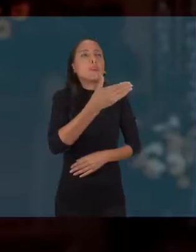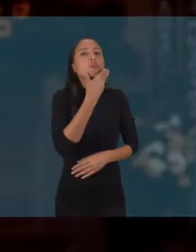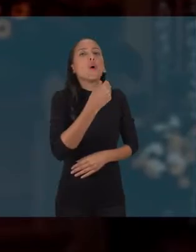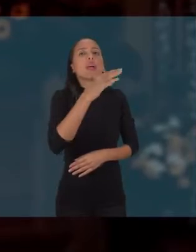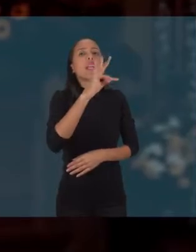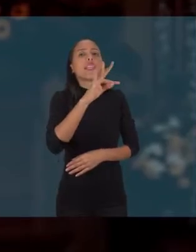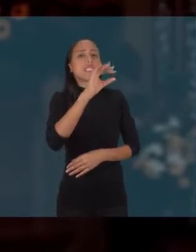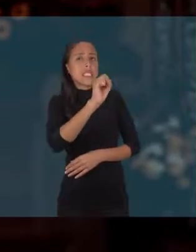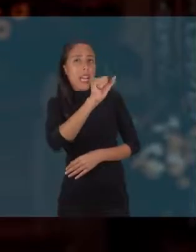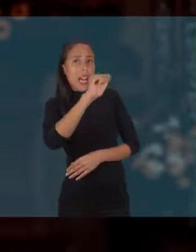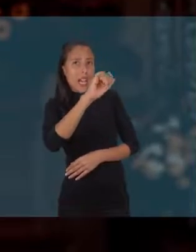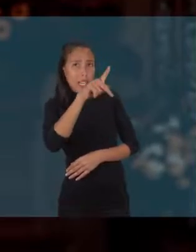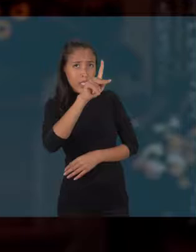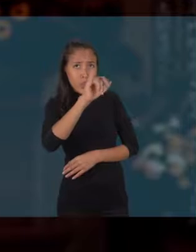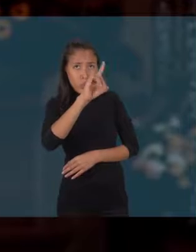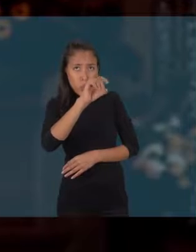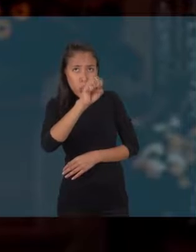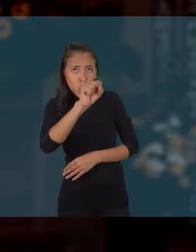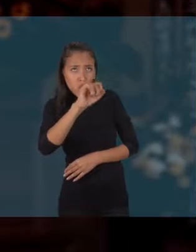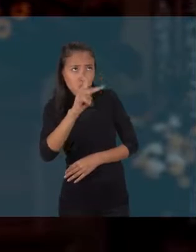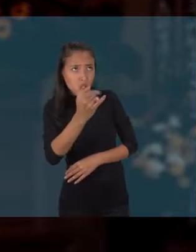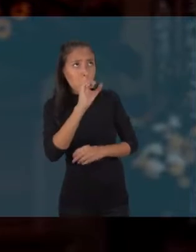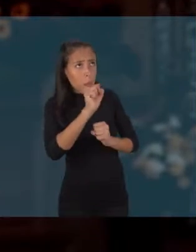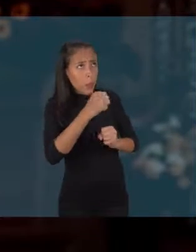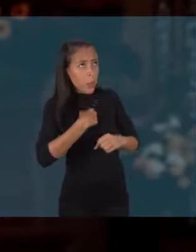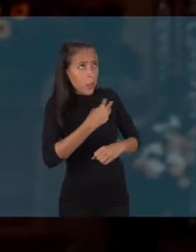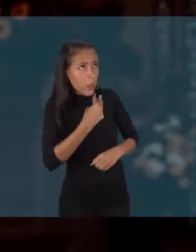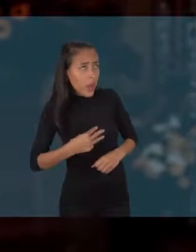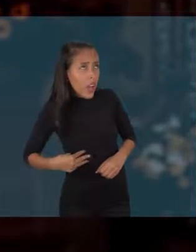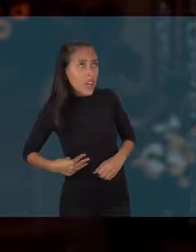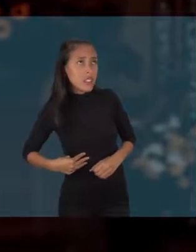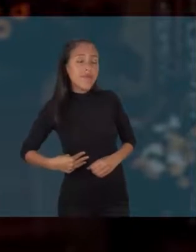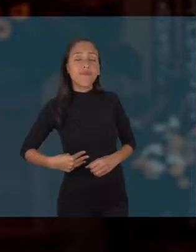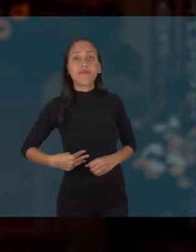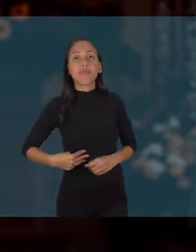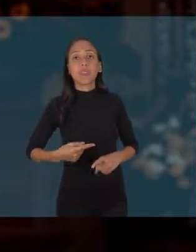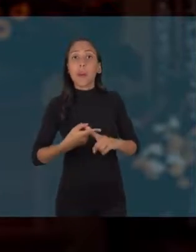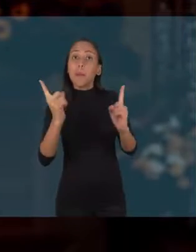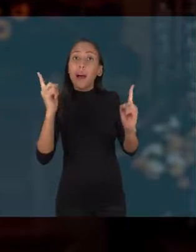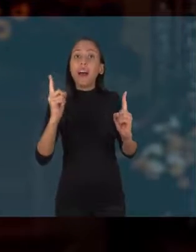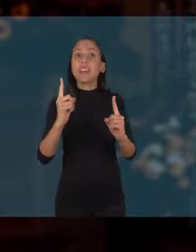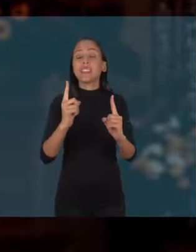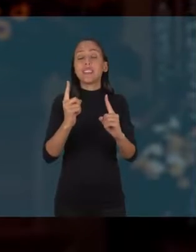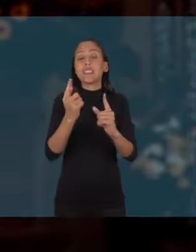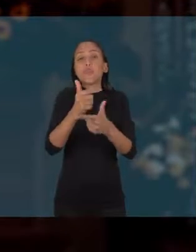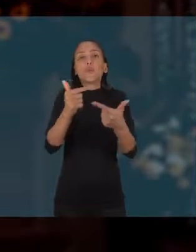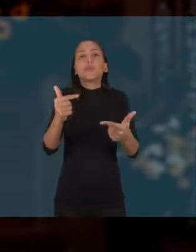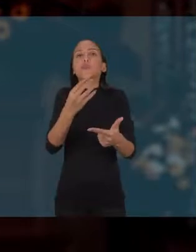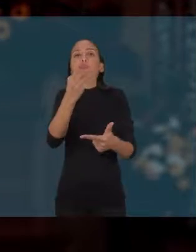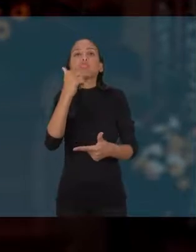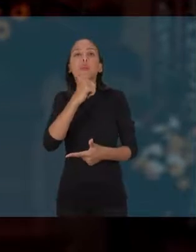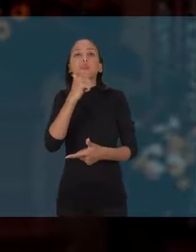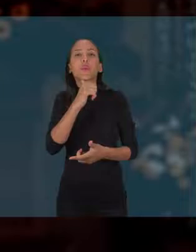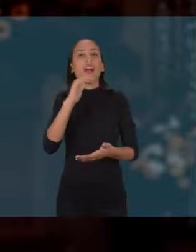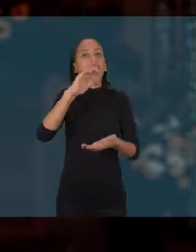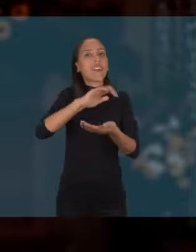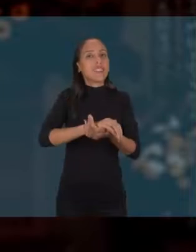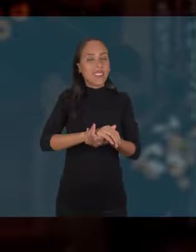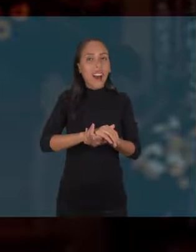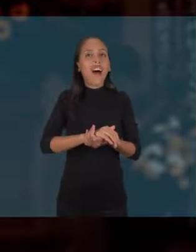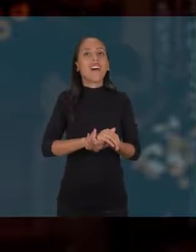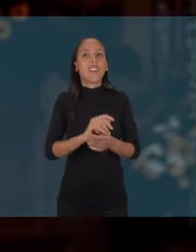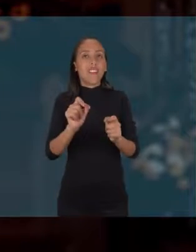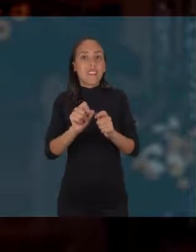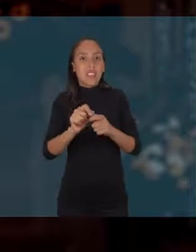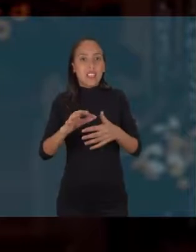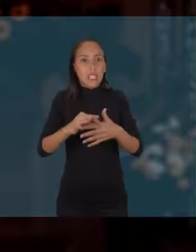mestre. E como não havia muitas mulheres casadas exercendo esse papel dentro do